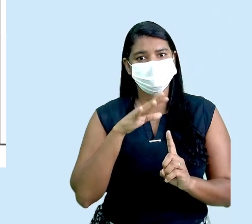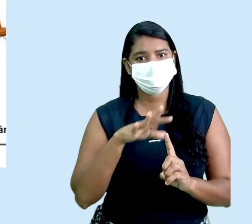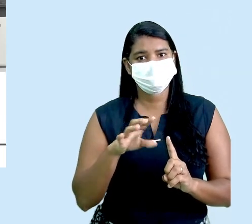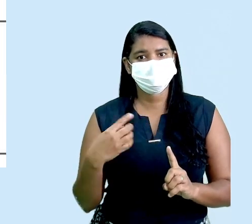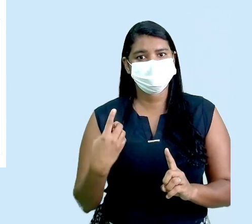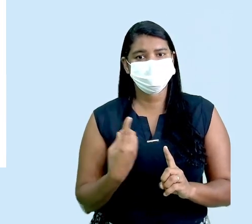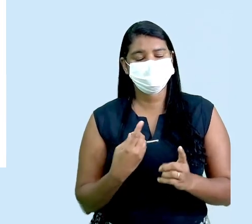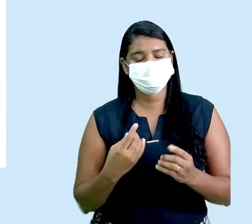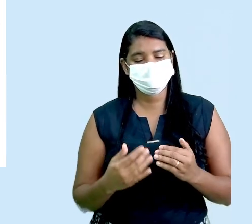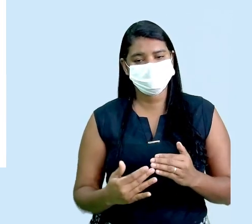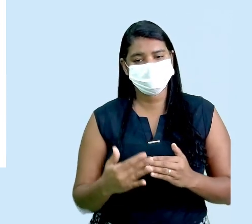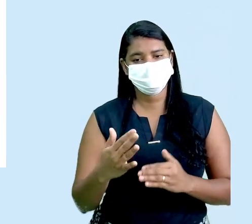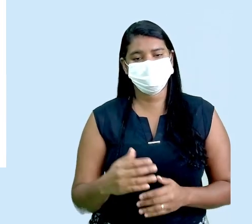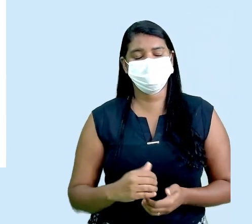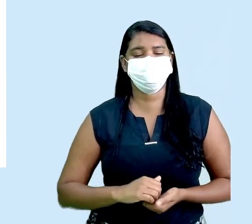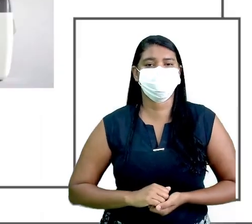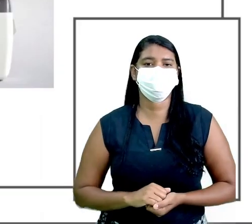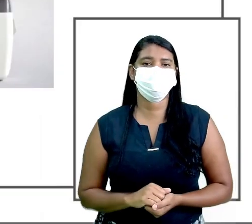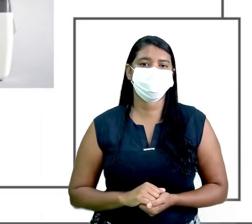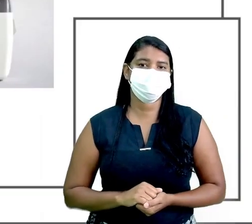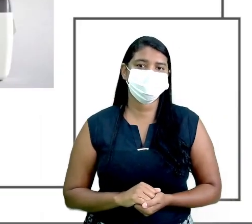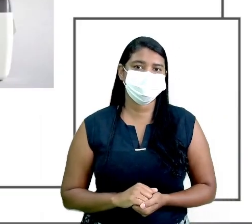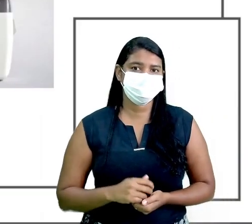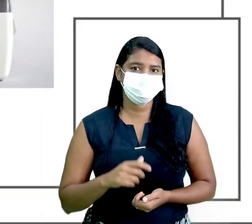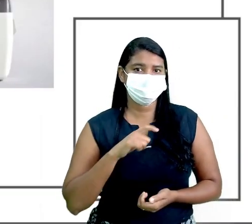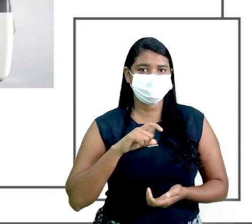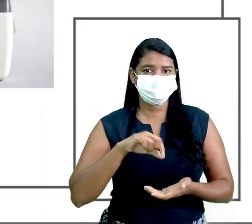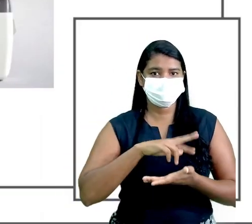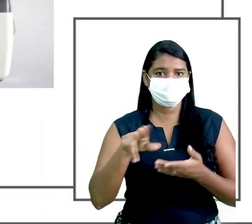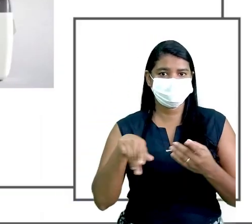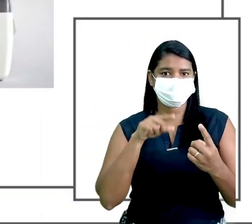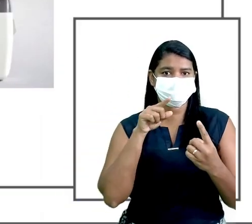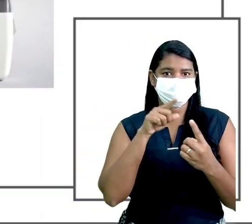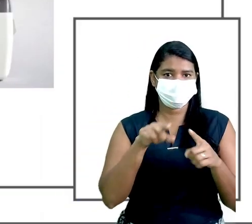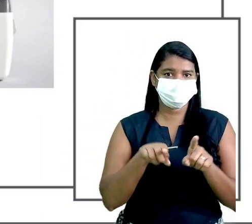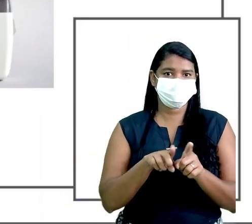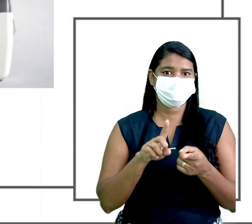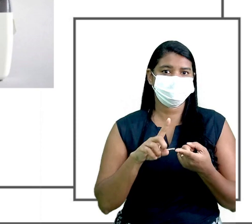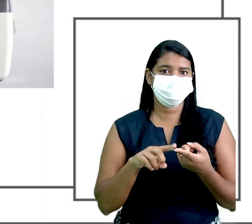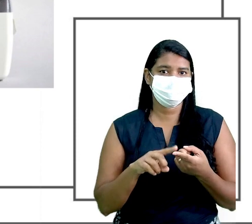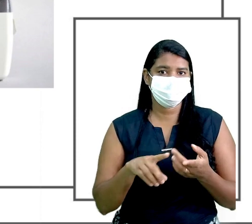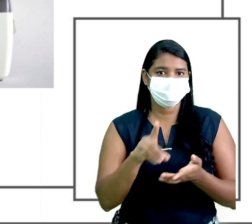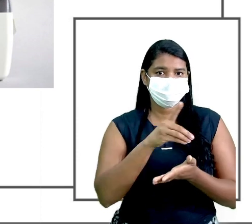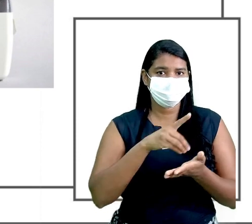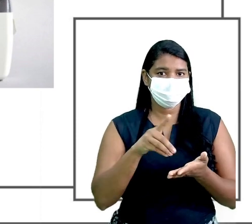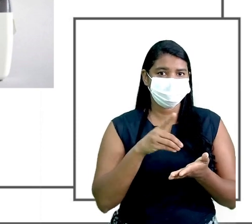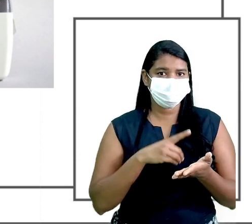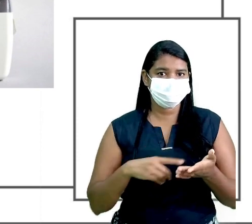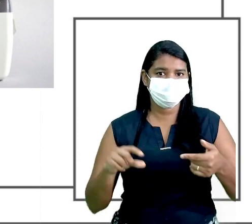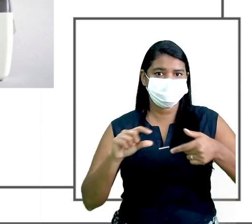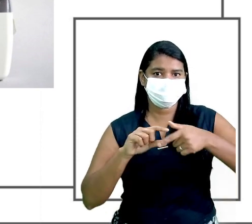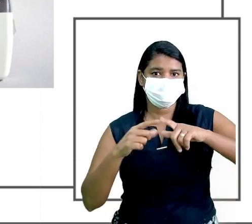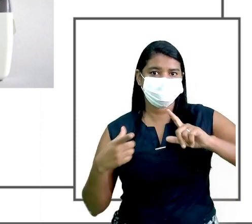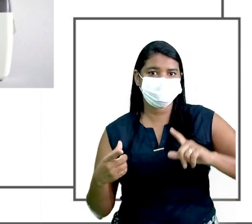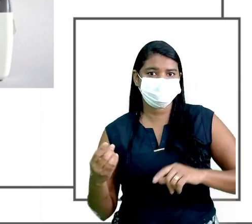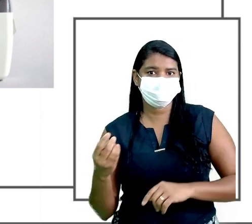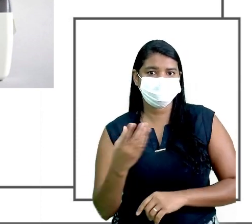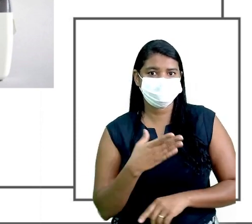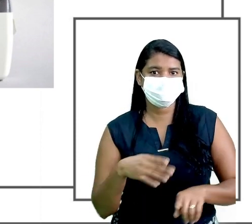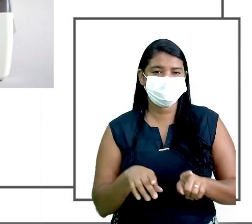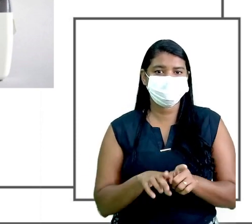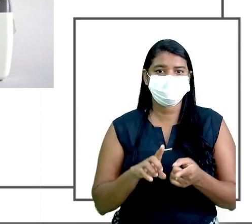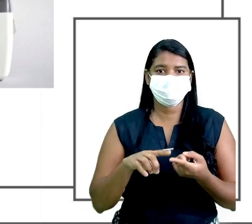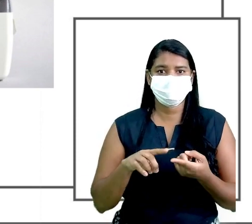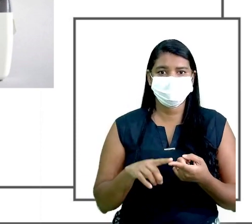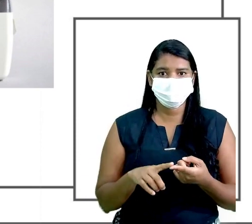nossa contemporaneidade. Né? Aqui a gente tem uma série de objetos, né, com design moderno, né? Desde mobiliário